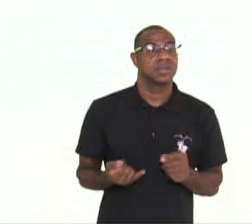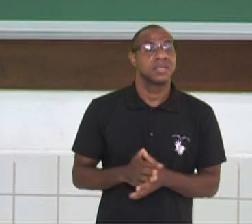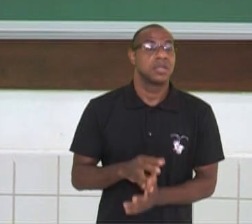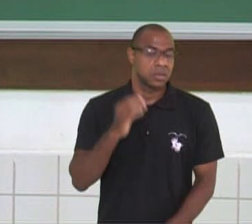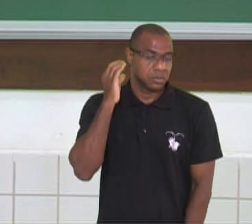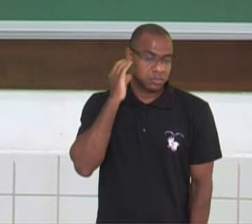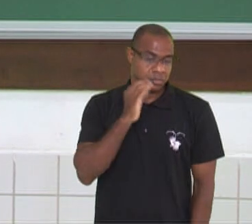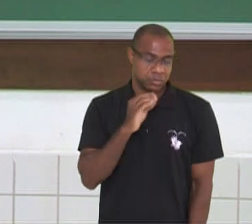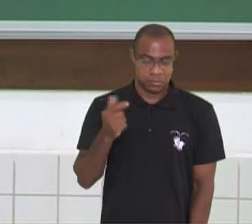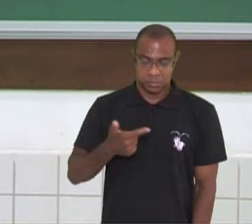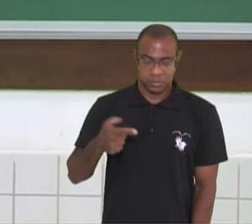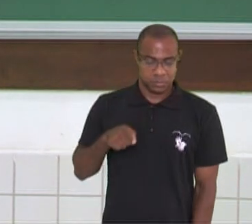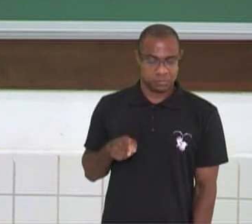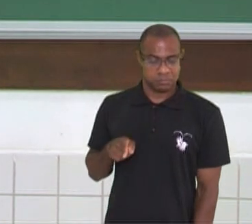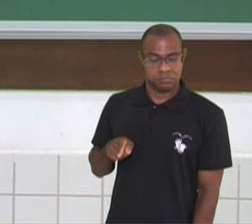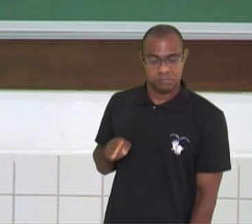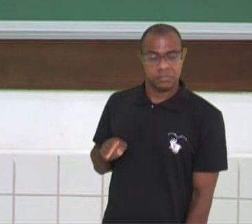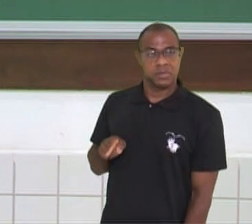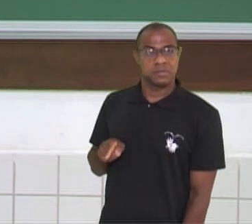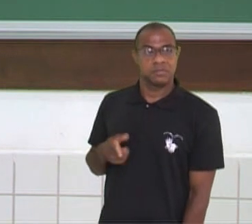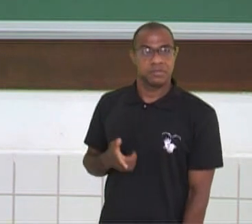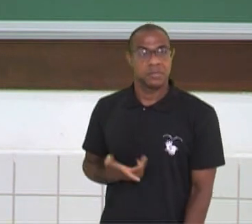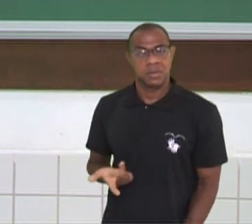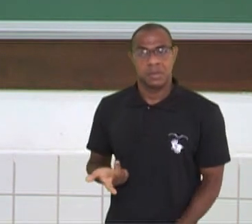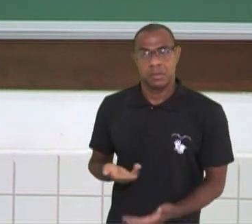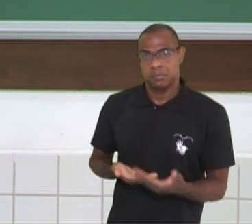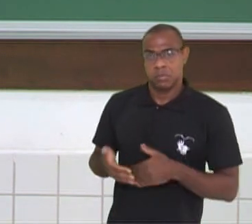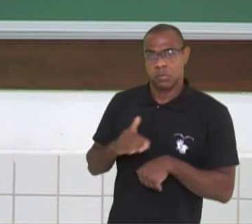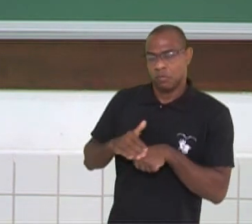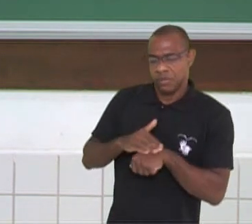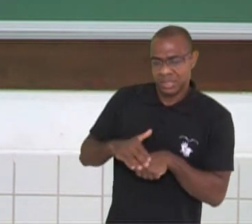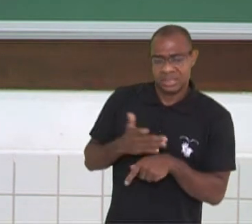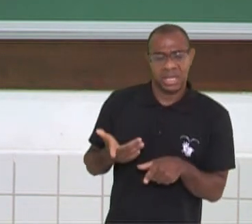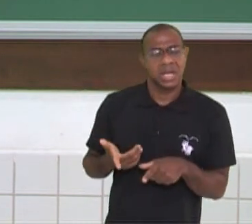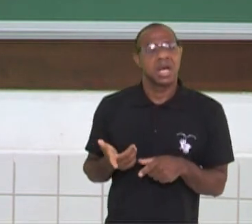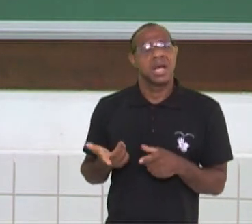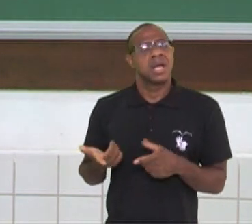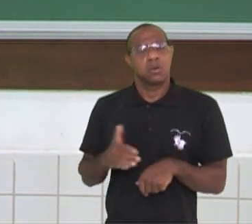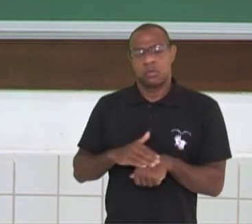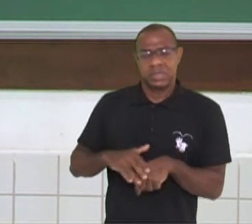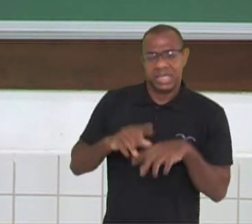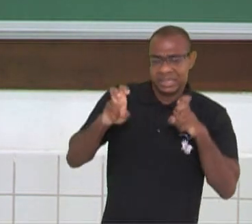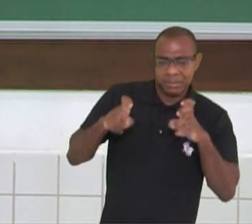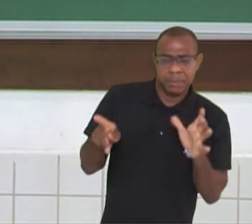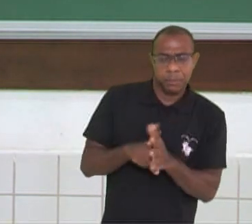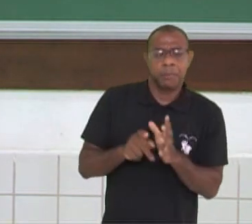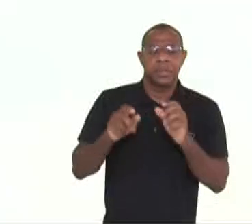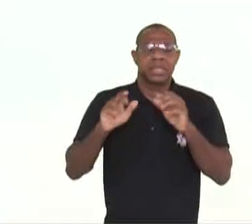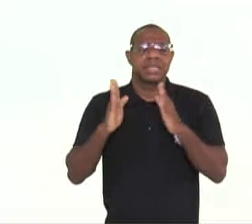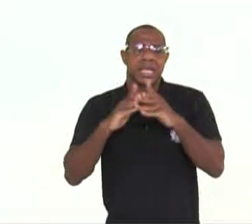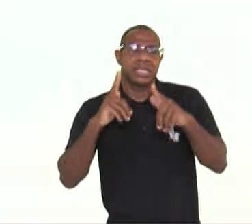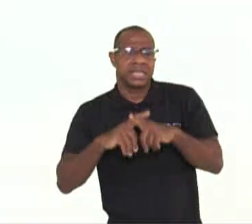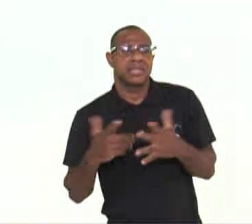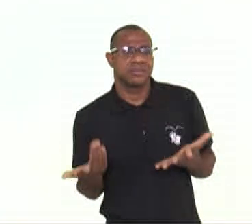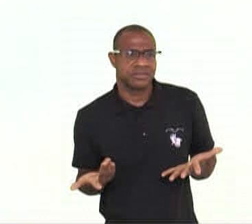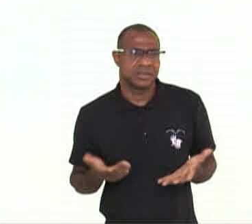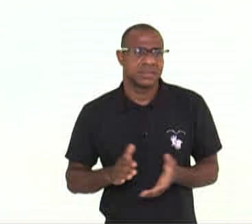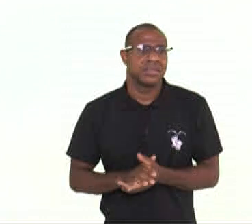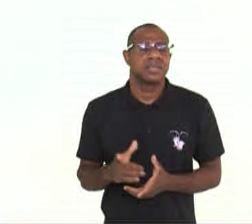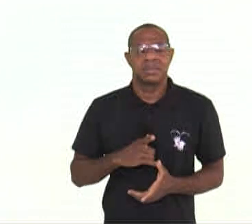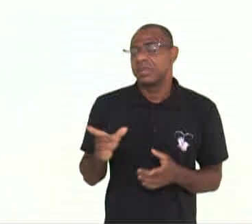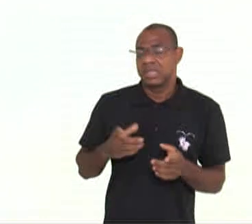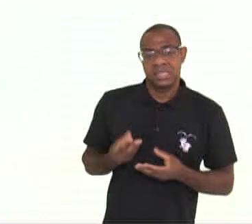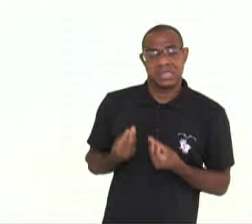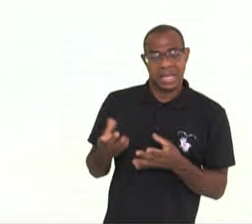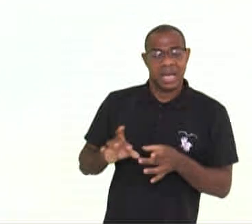de se intrometer em assuntos da igreja, próprios da igreja. E ainda de não dar liberdade